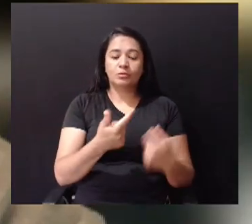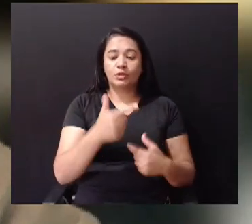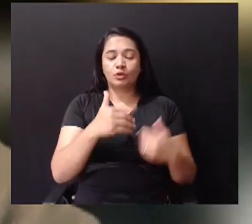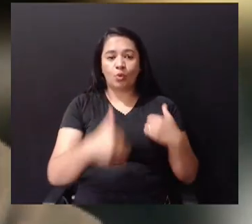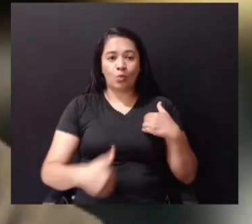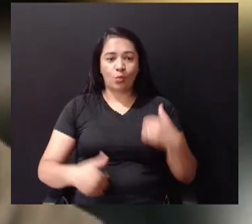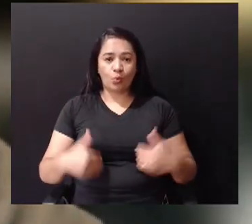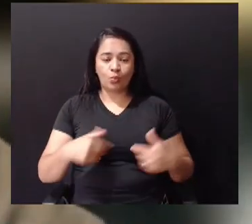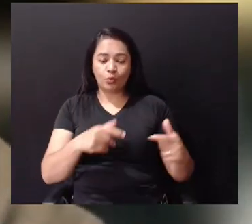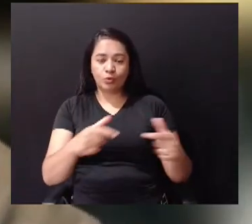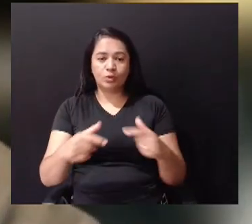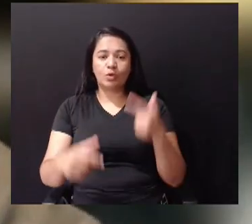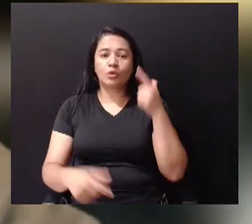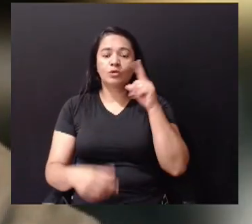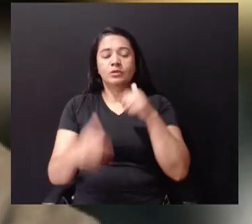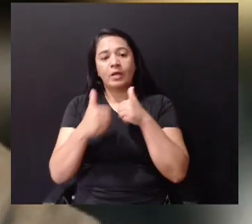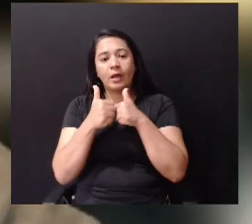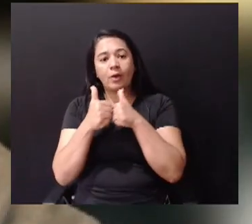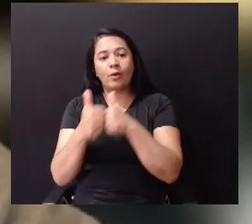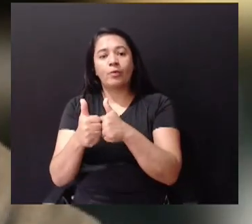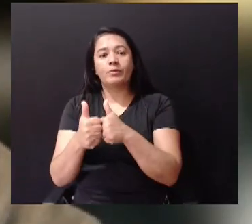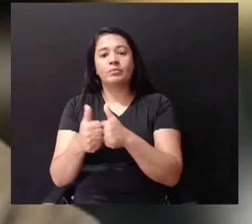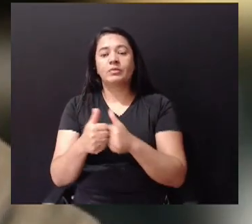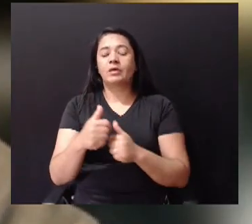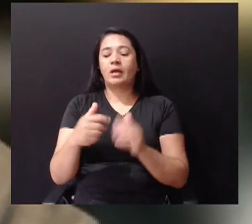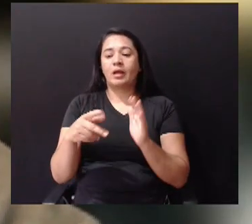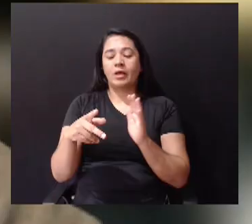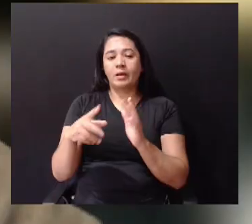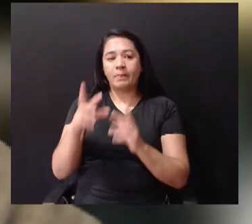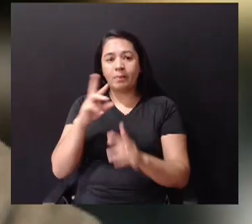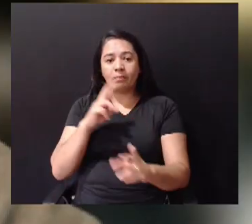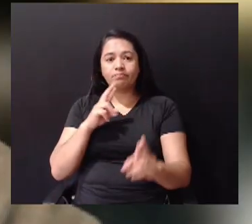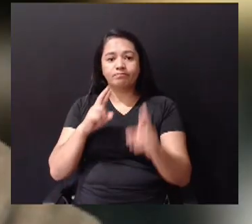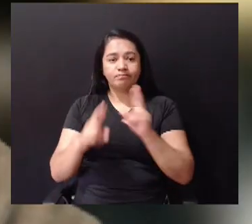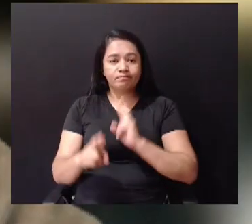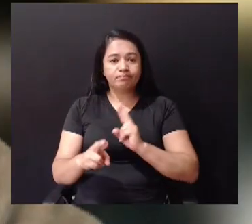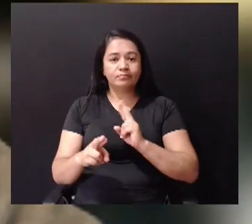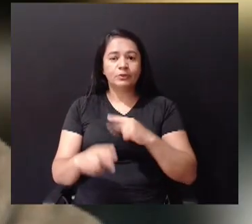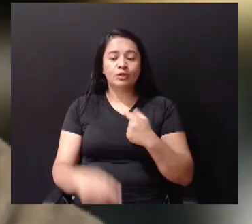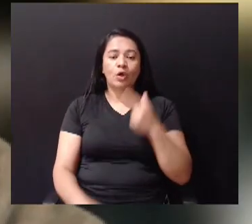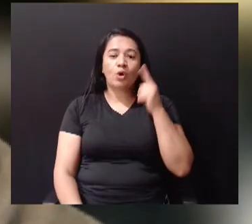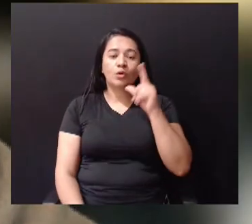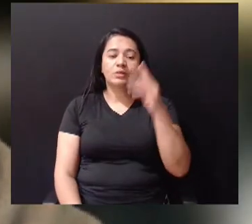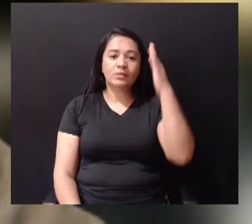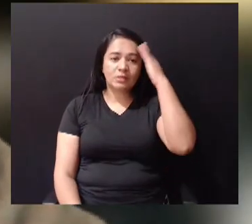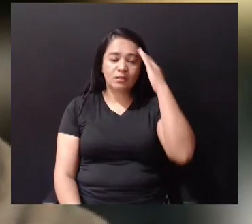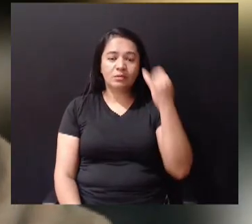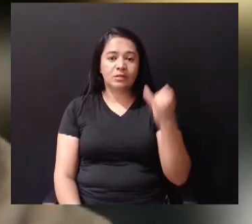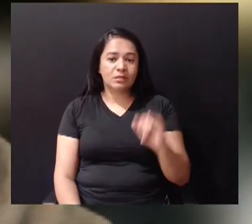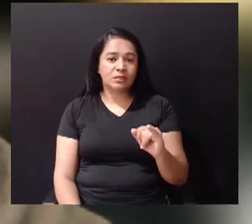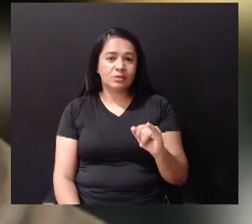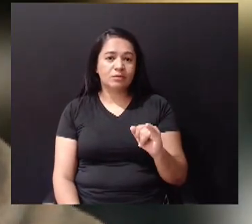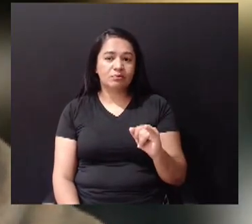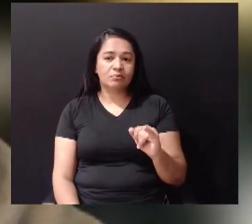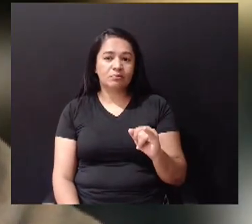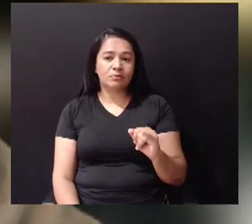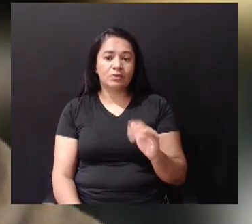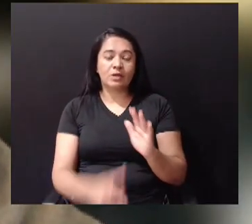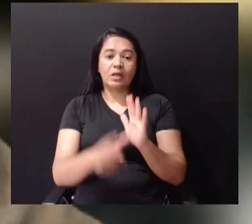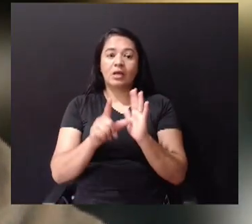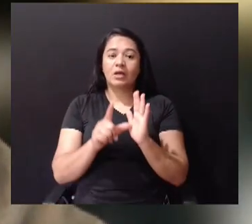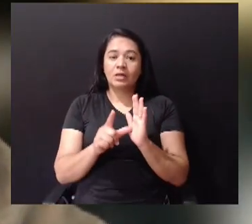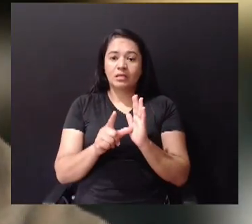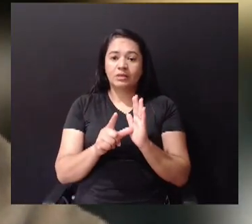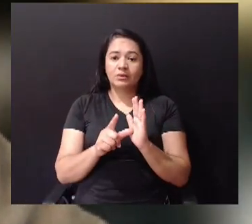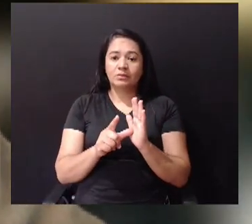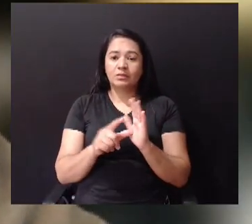o acompanhamento da resposta desses tumores. E a gente consegue saber, inclusive, se antes até da ressonância, se ele está aumentando,